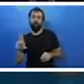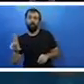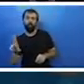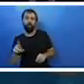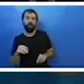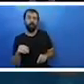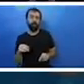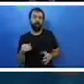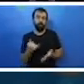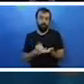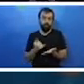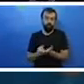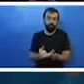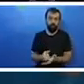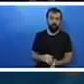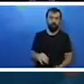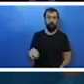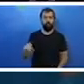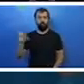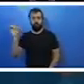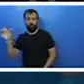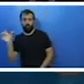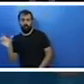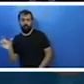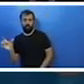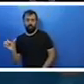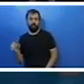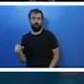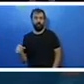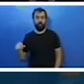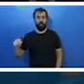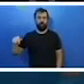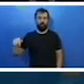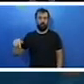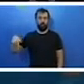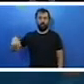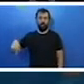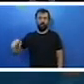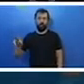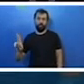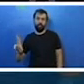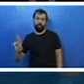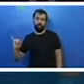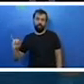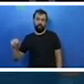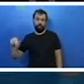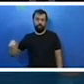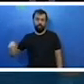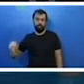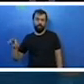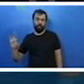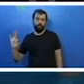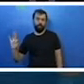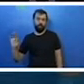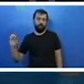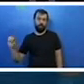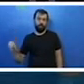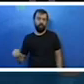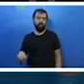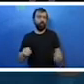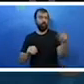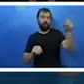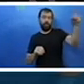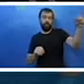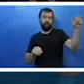impostos? Quinto. Então, a letra A, ela é completada pelo quinto. Ó.